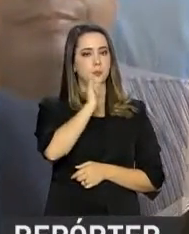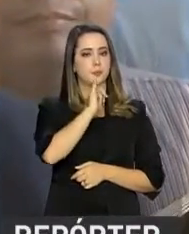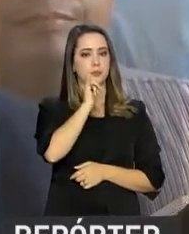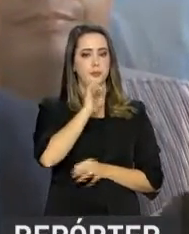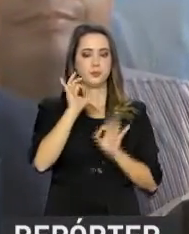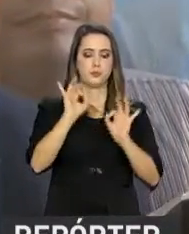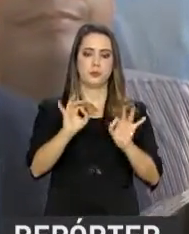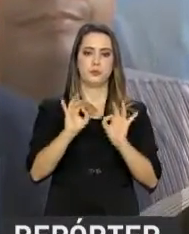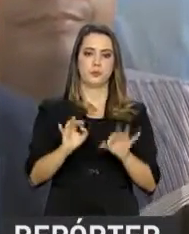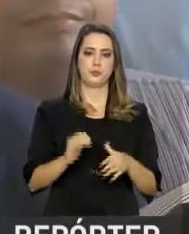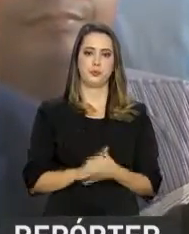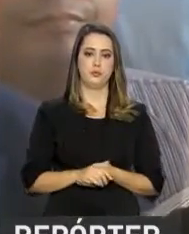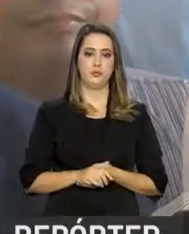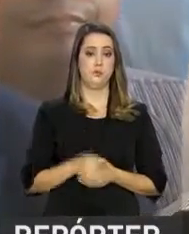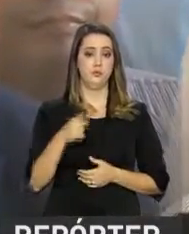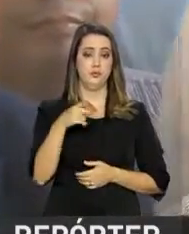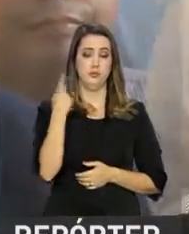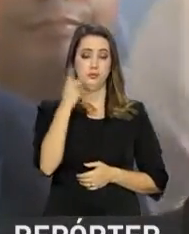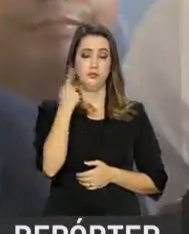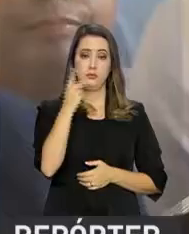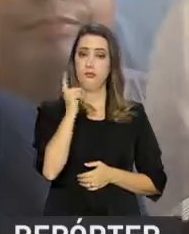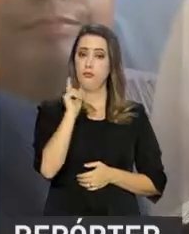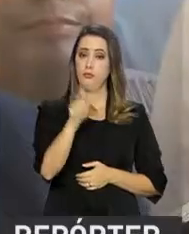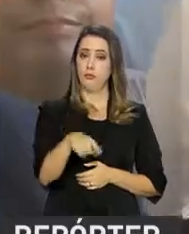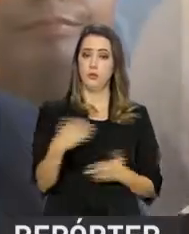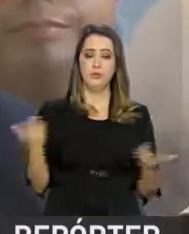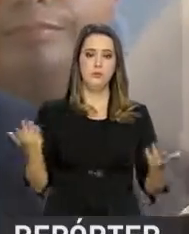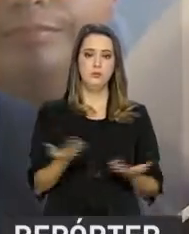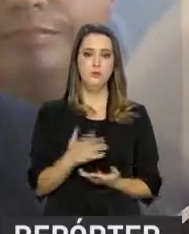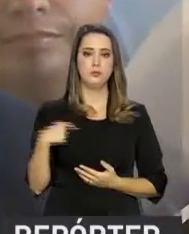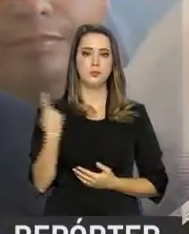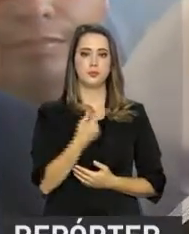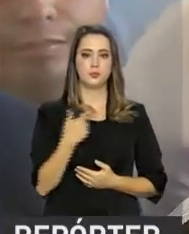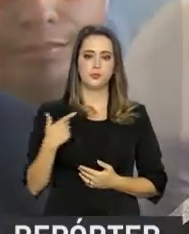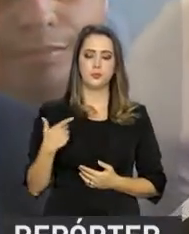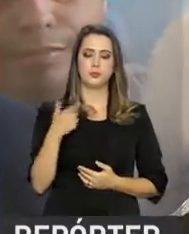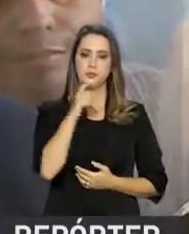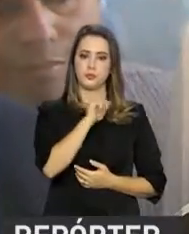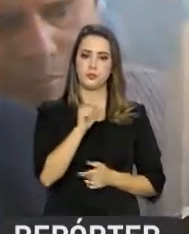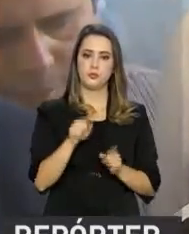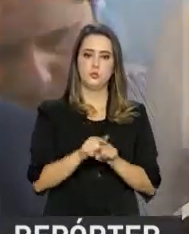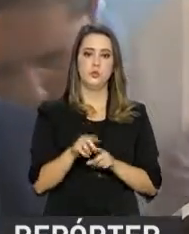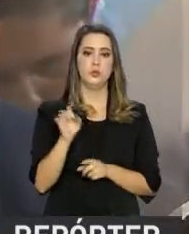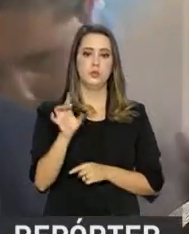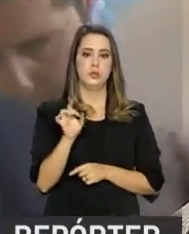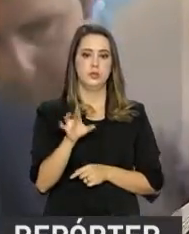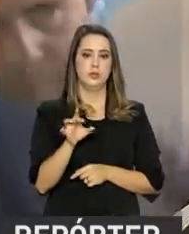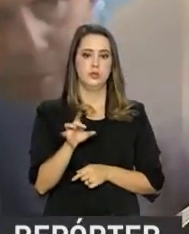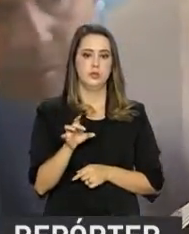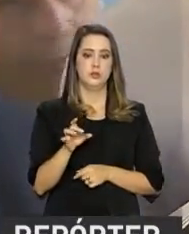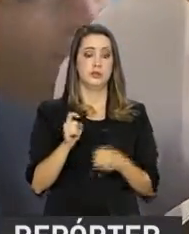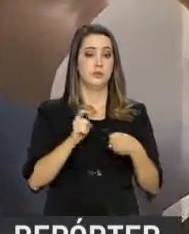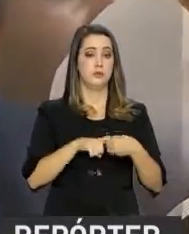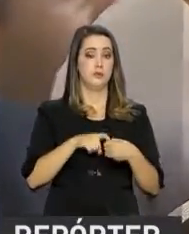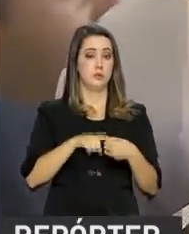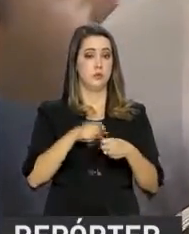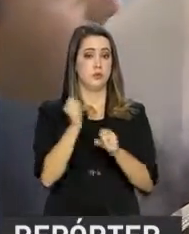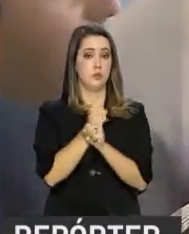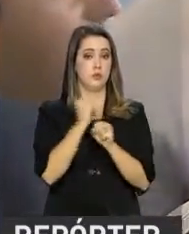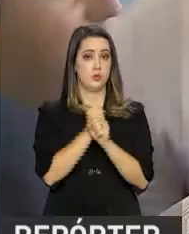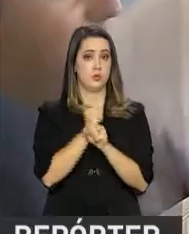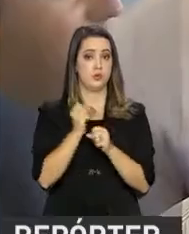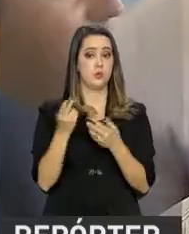gritante desta política que adota tom adotamos para não só recuperar o investimento